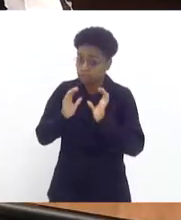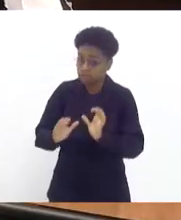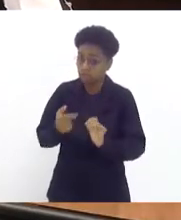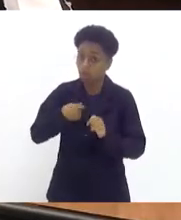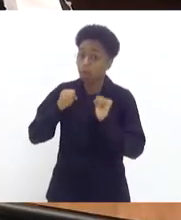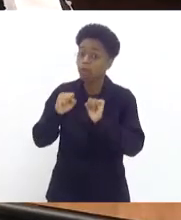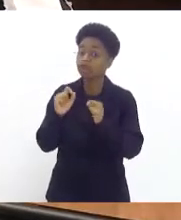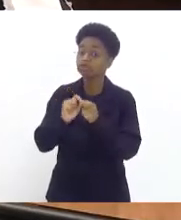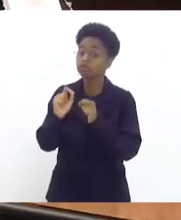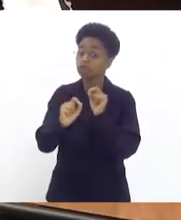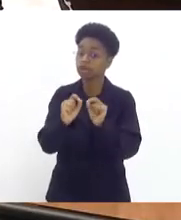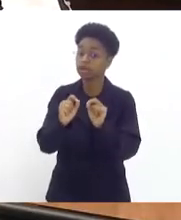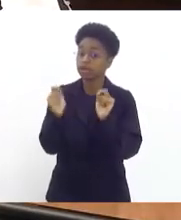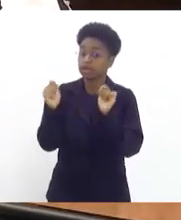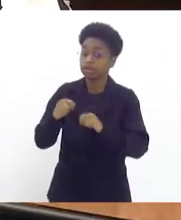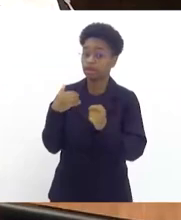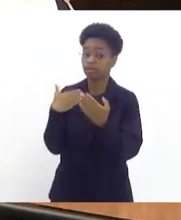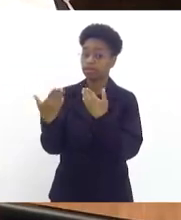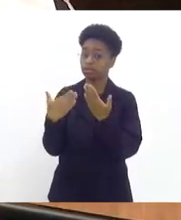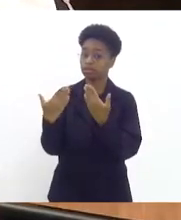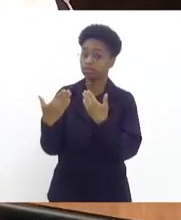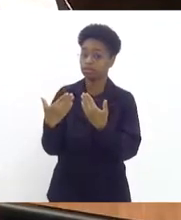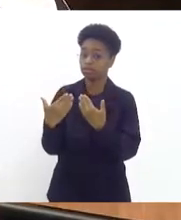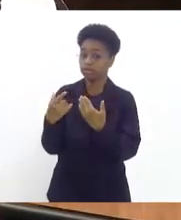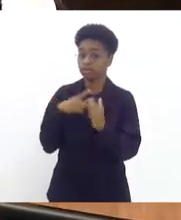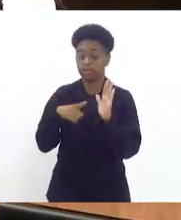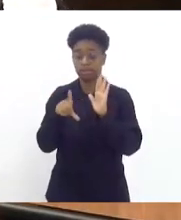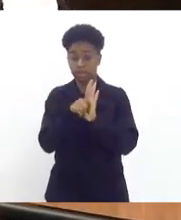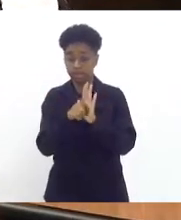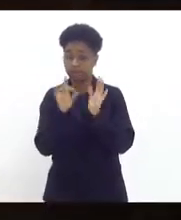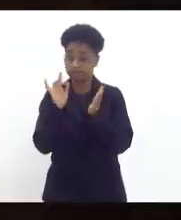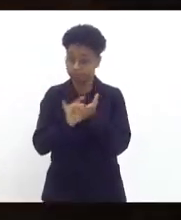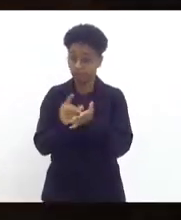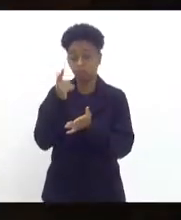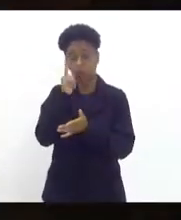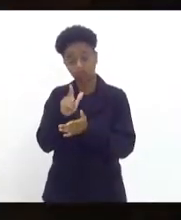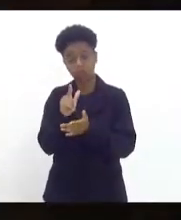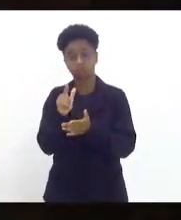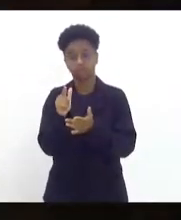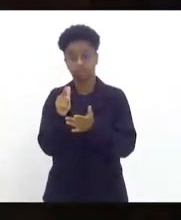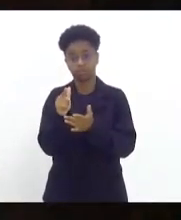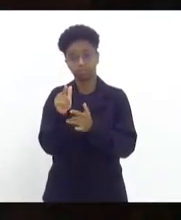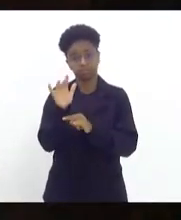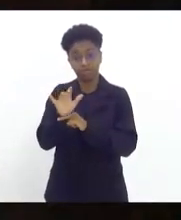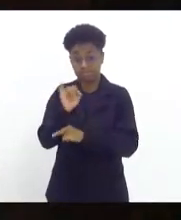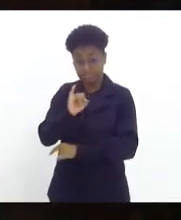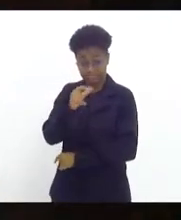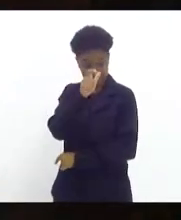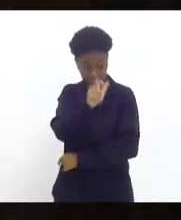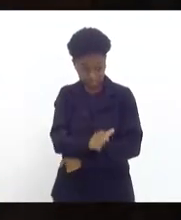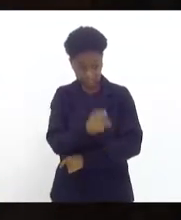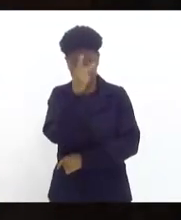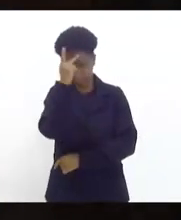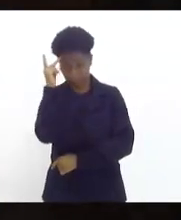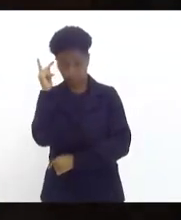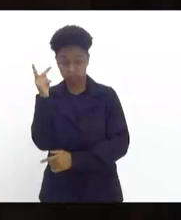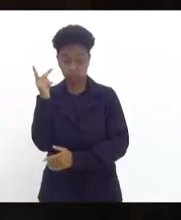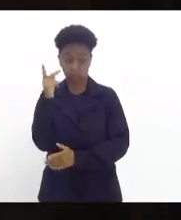posso fazer para poder sair de casa para poder ter leis que possam suprir não ó se o cara for